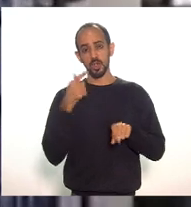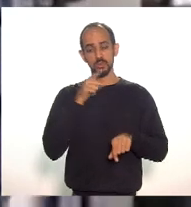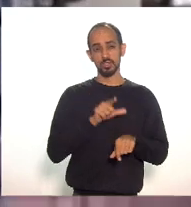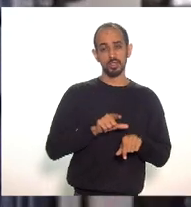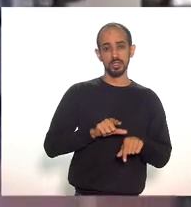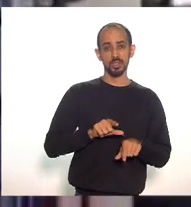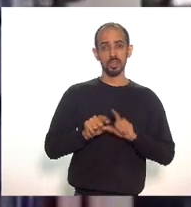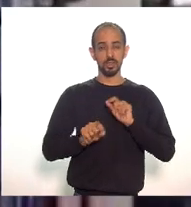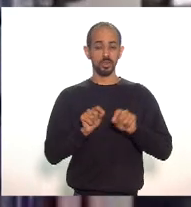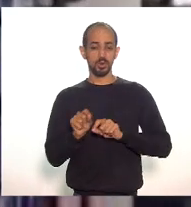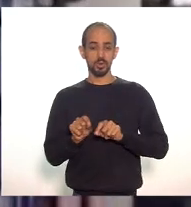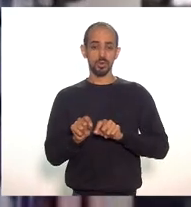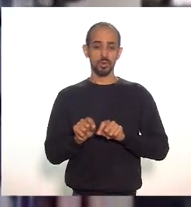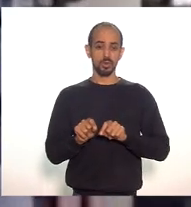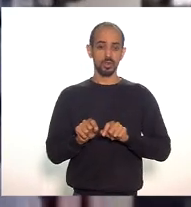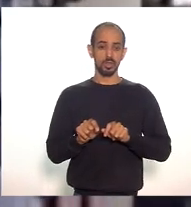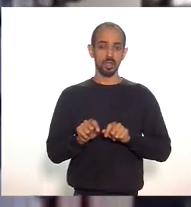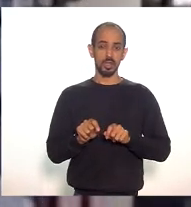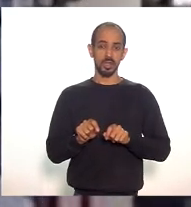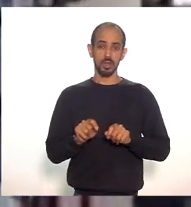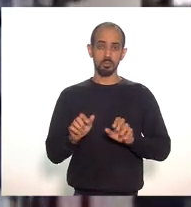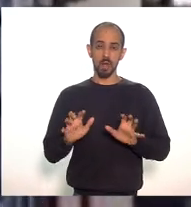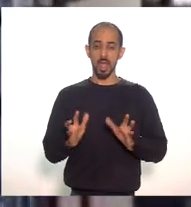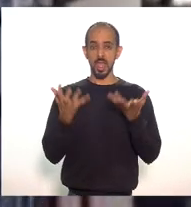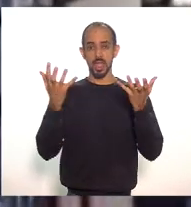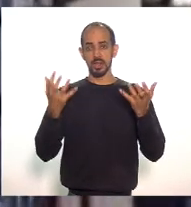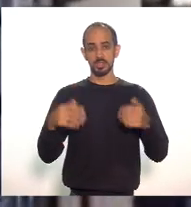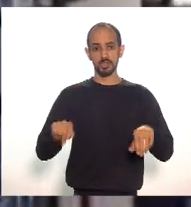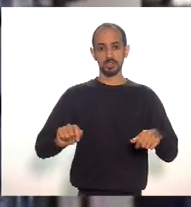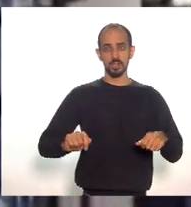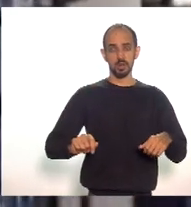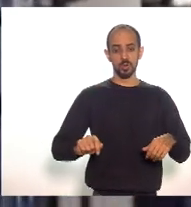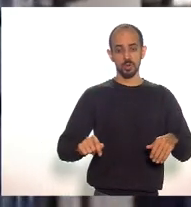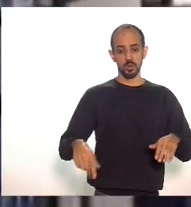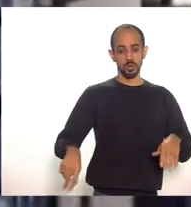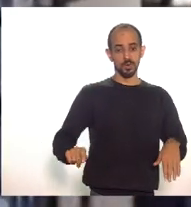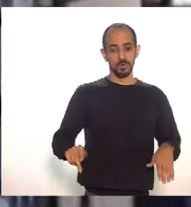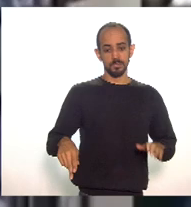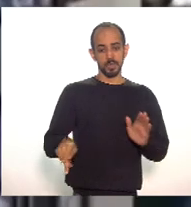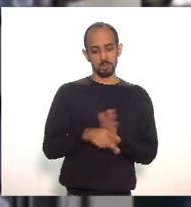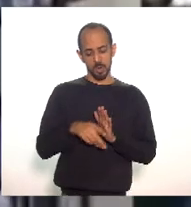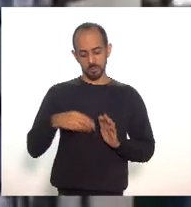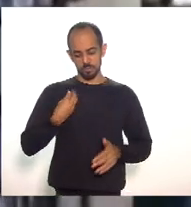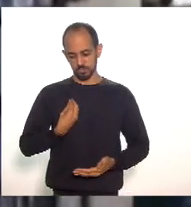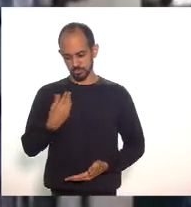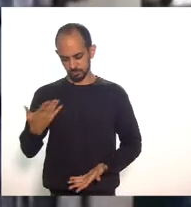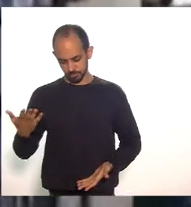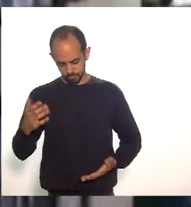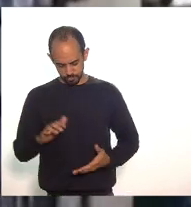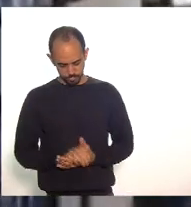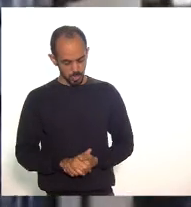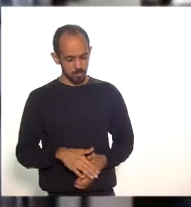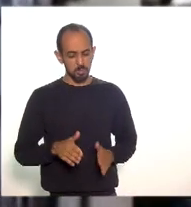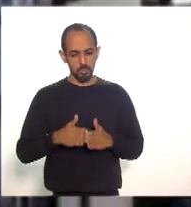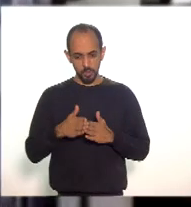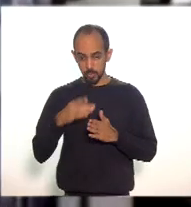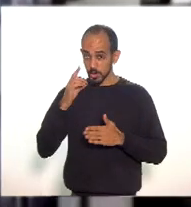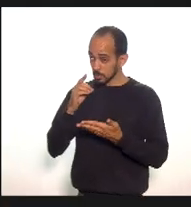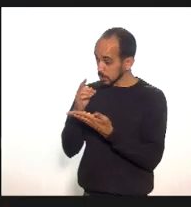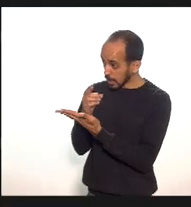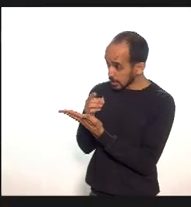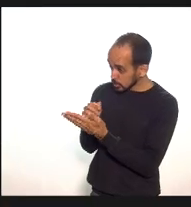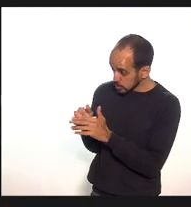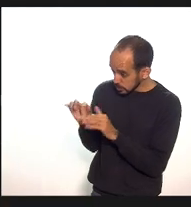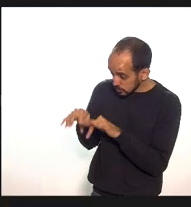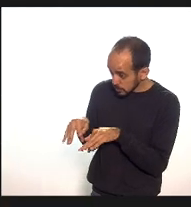de fazer da melhor maneira possível a realização daquilo que é de suas obras para concluir duas passou por favor